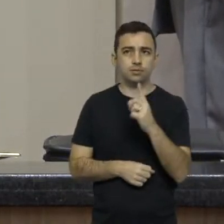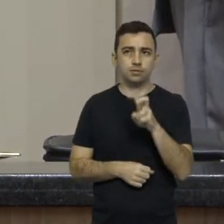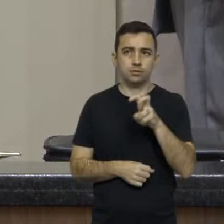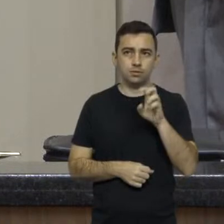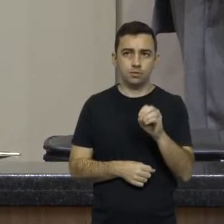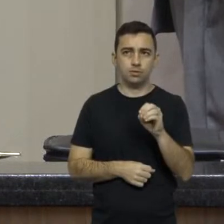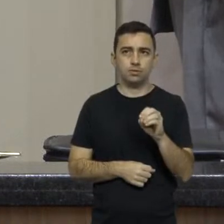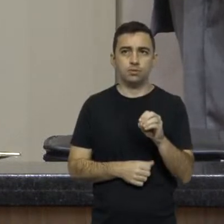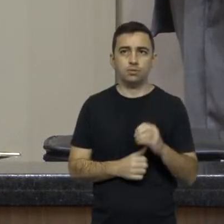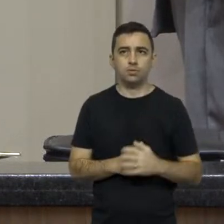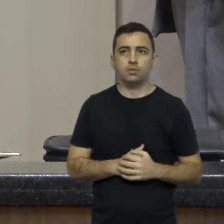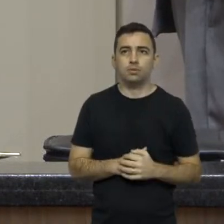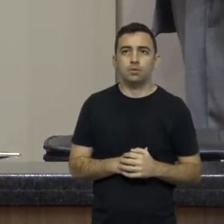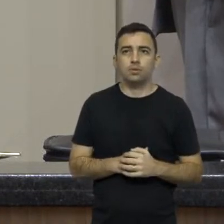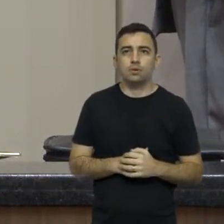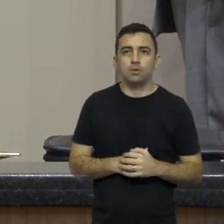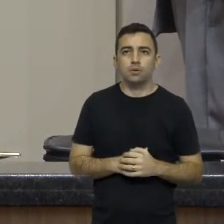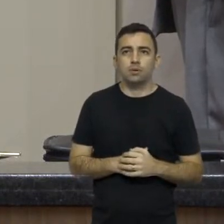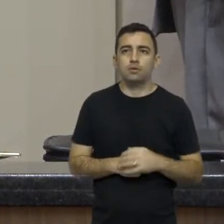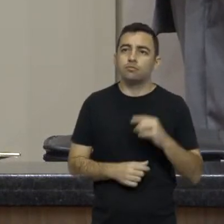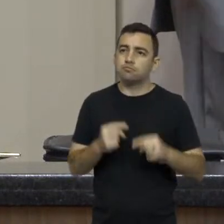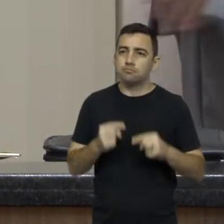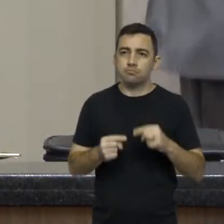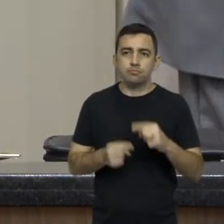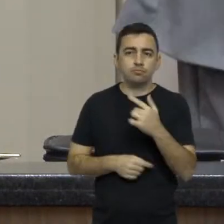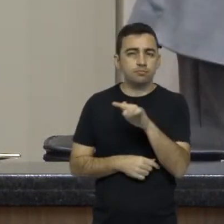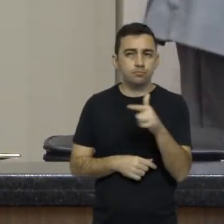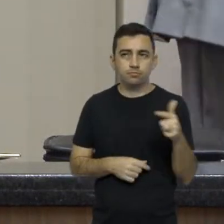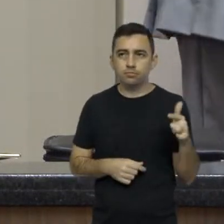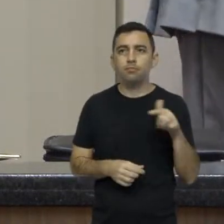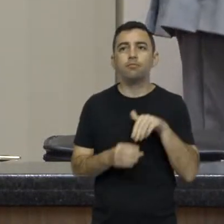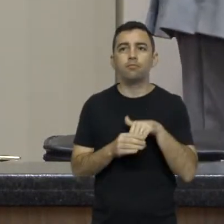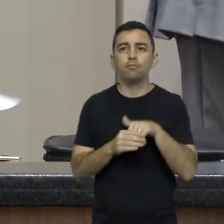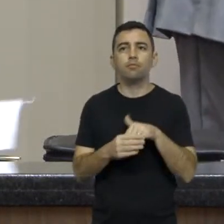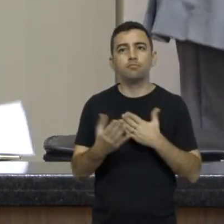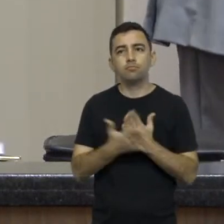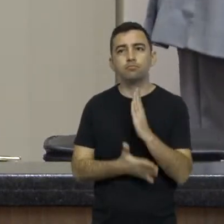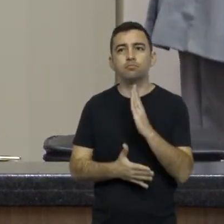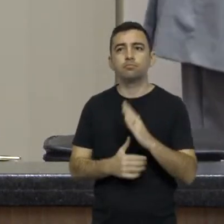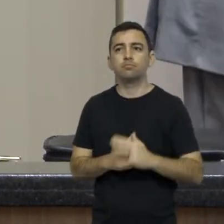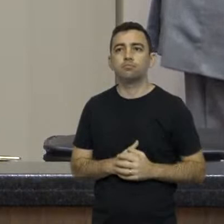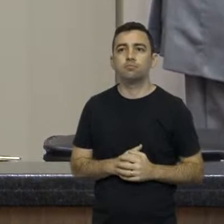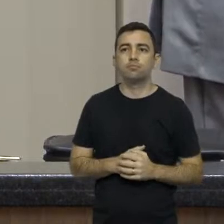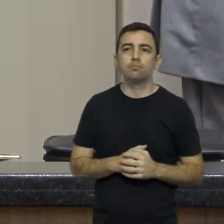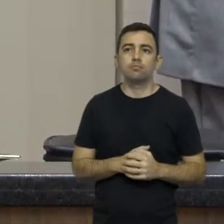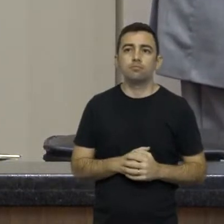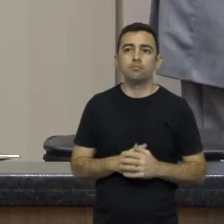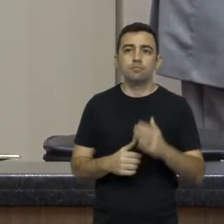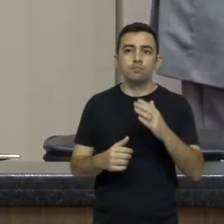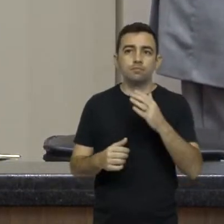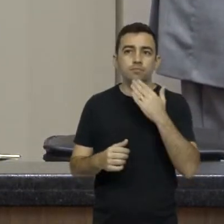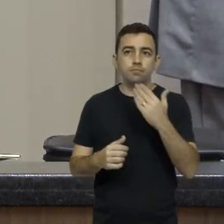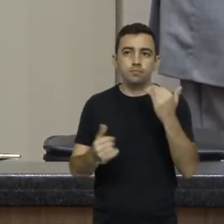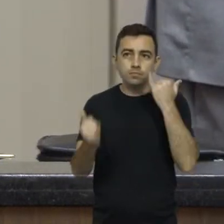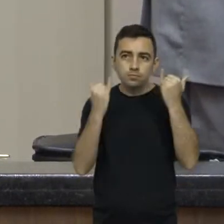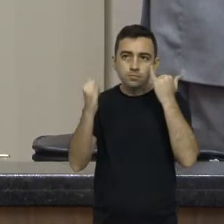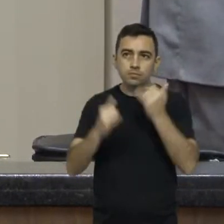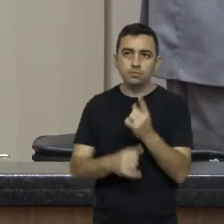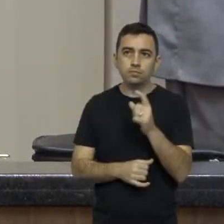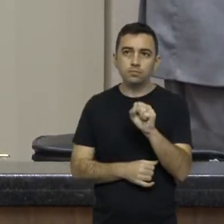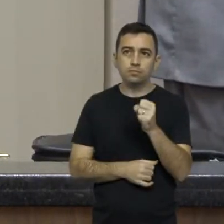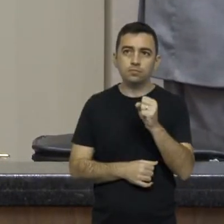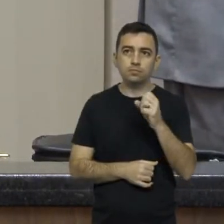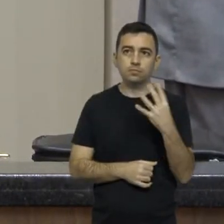Em discussão, não havendo, em votação, está aprovado. Pedido de informação 184, deputado João